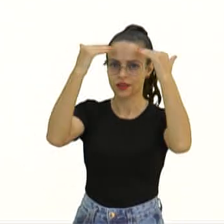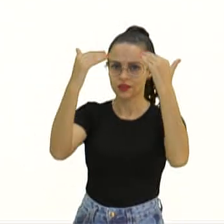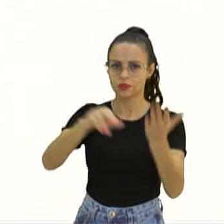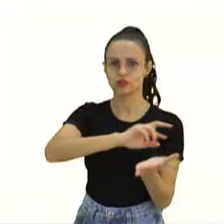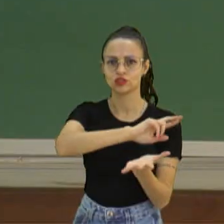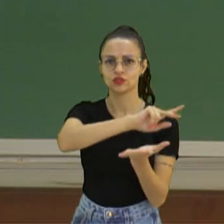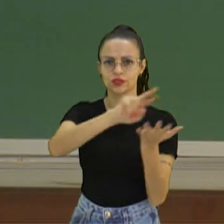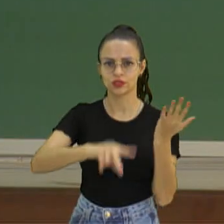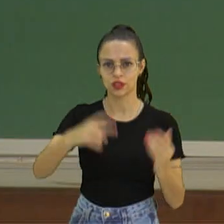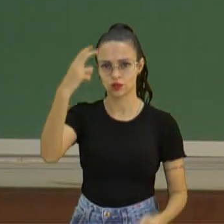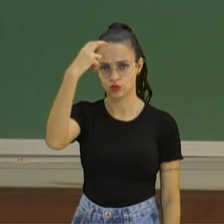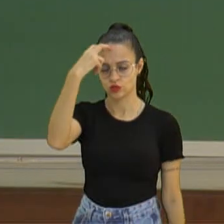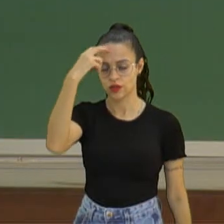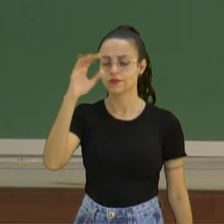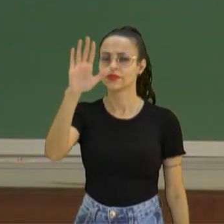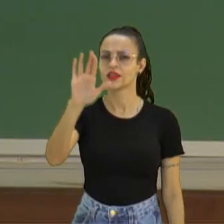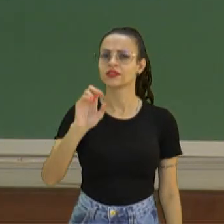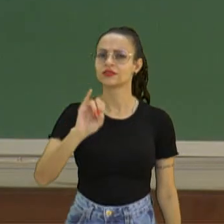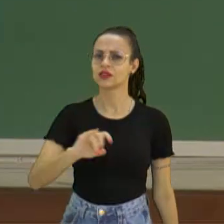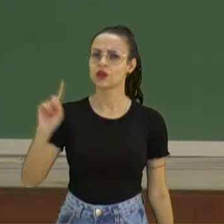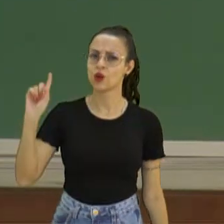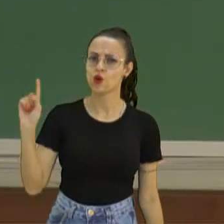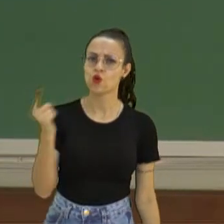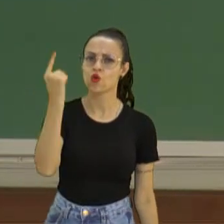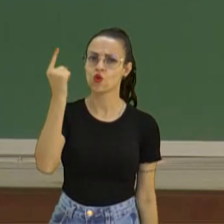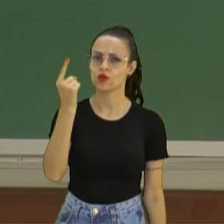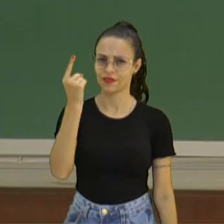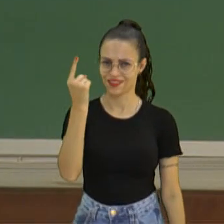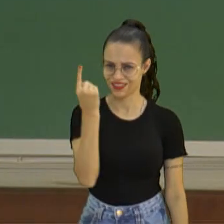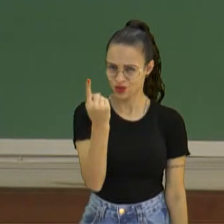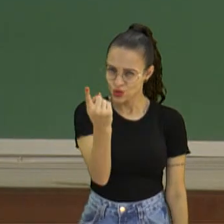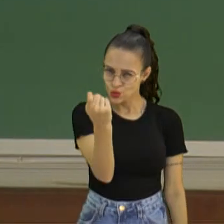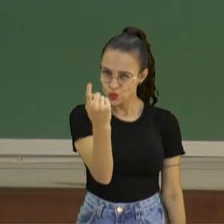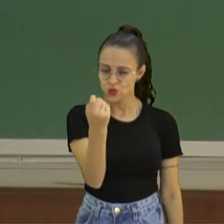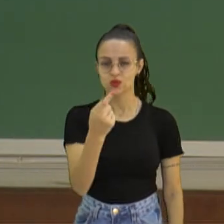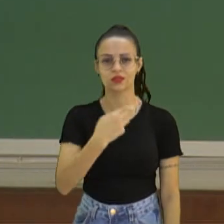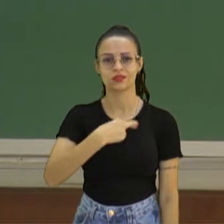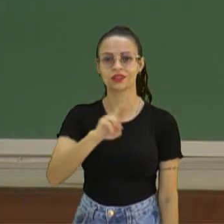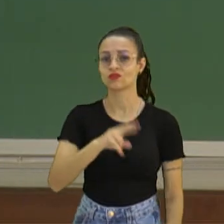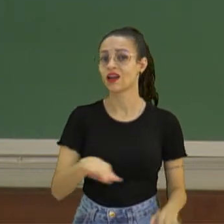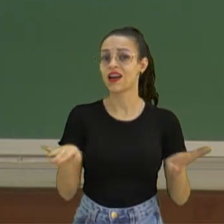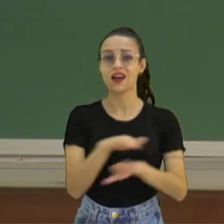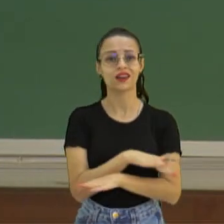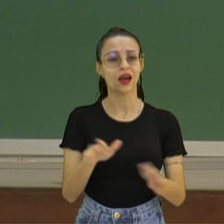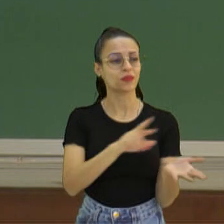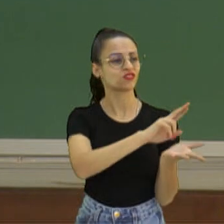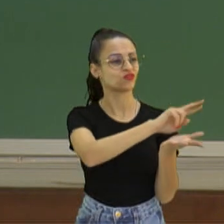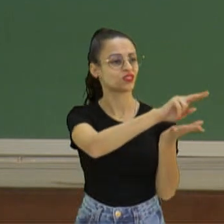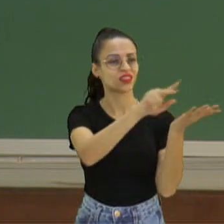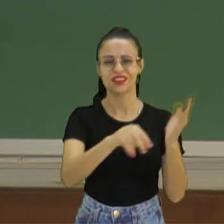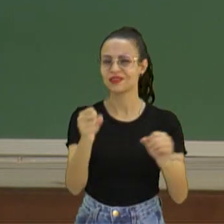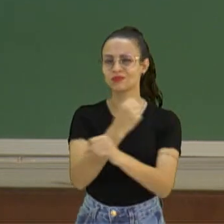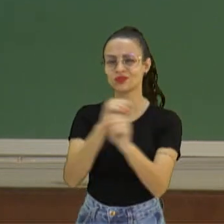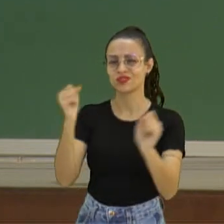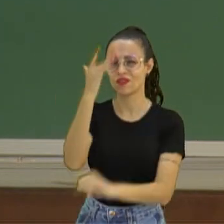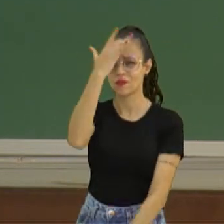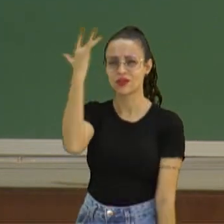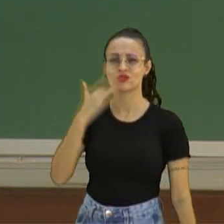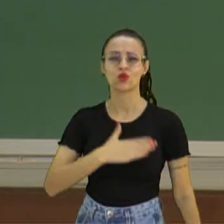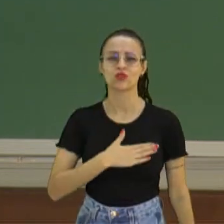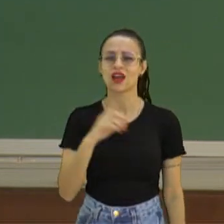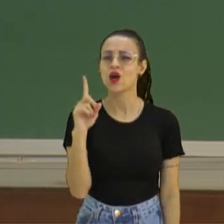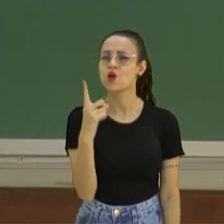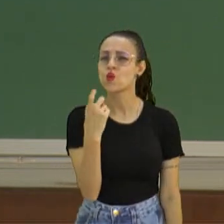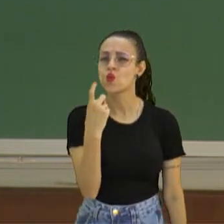se tivéssemos uma única religião eu penso que isso acabaria com a diversidade é impossível as pessoas gostarem de um único